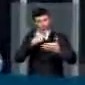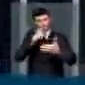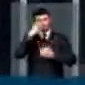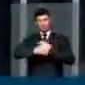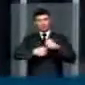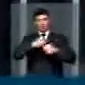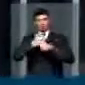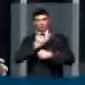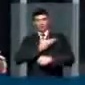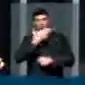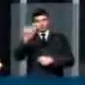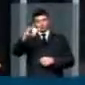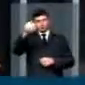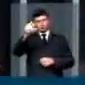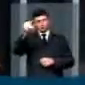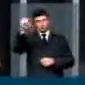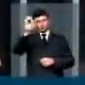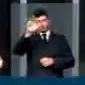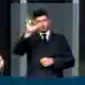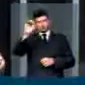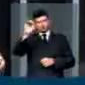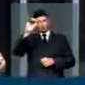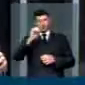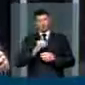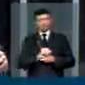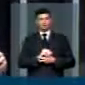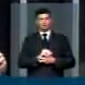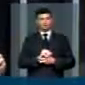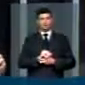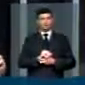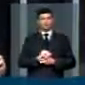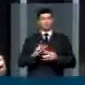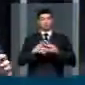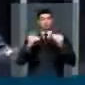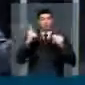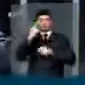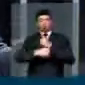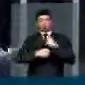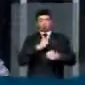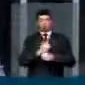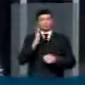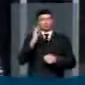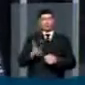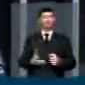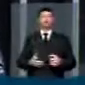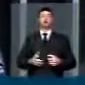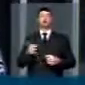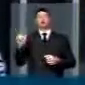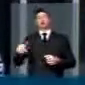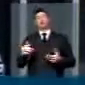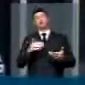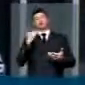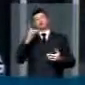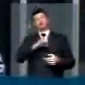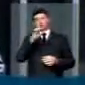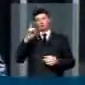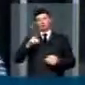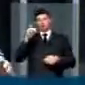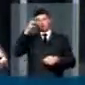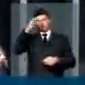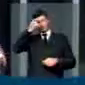do companheiro João Francisco, que veio desaparecer há um ano, justamente na data do Dia da Consciência Negra no